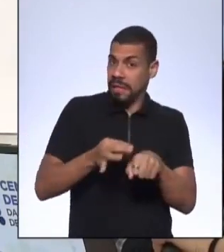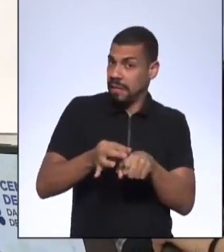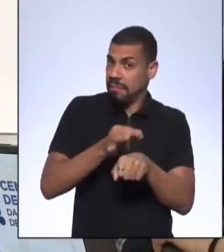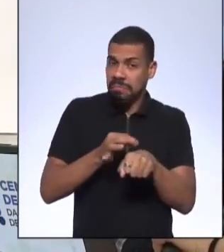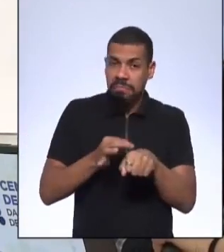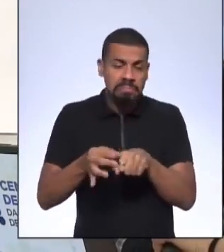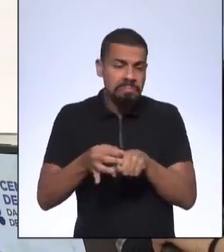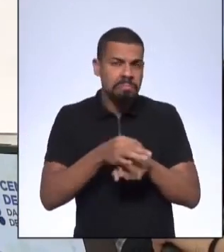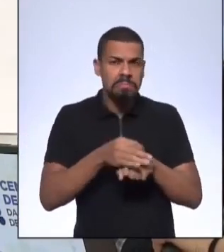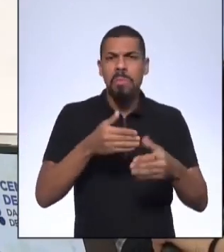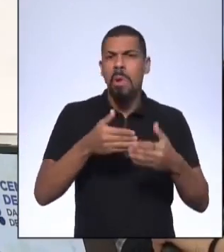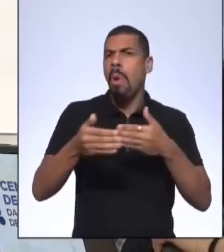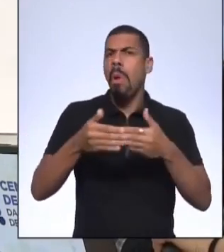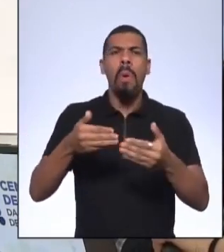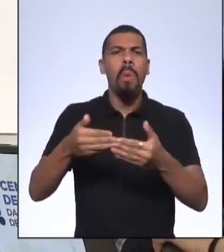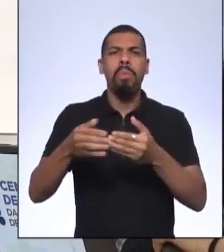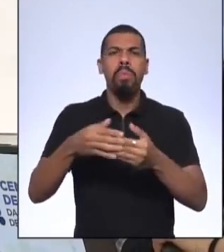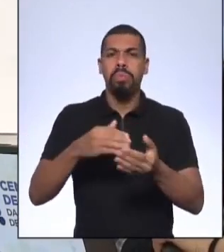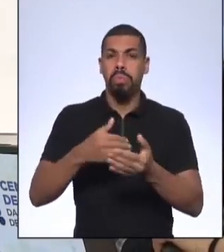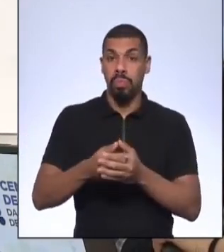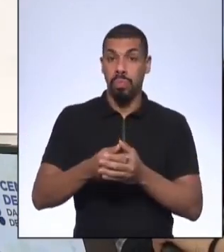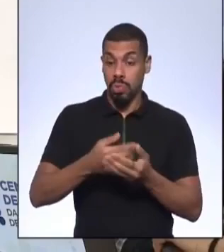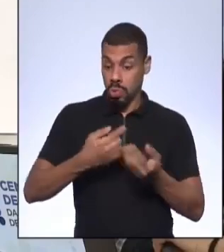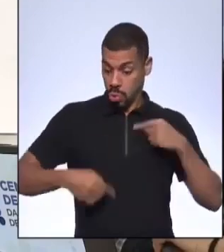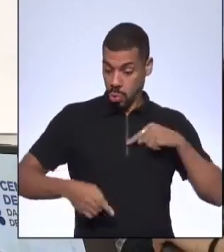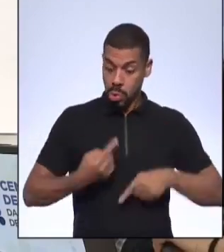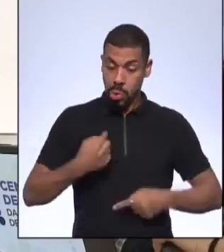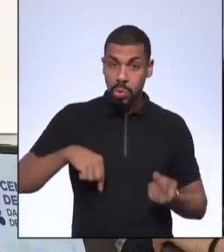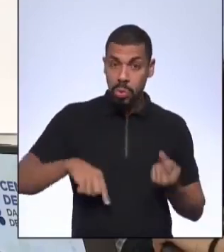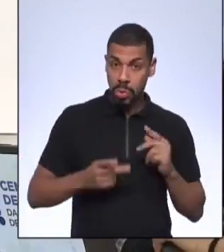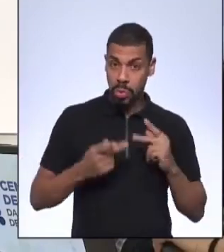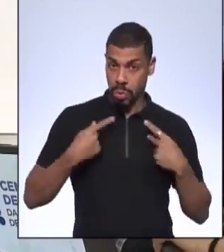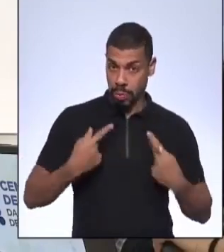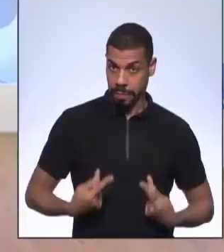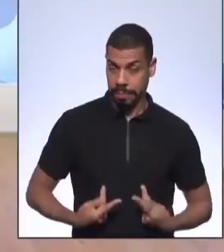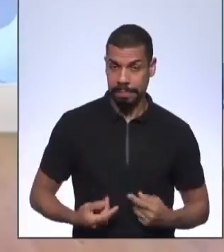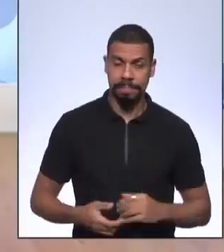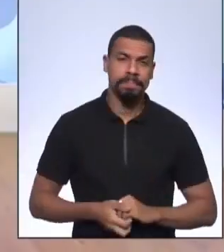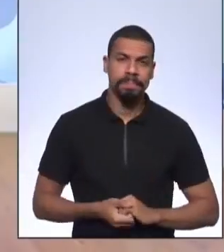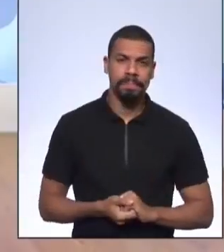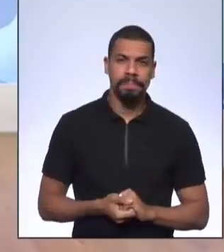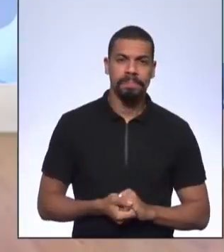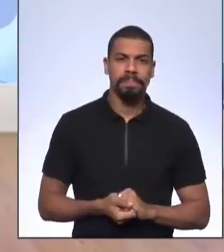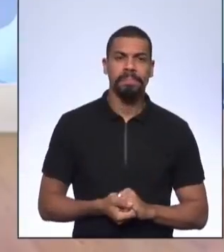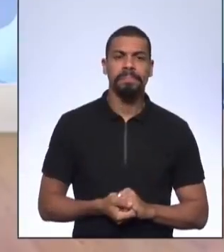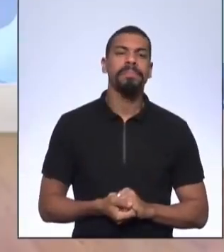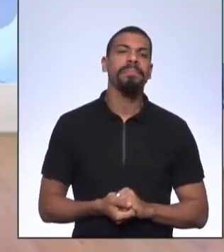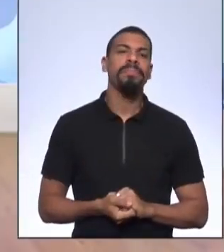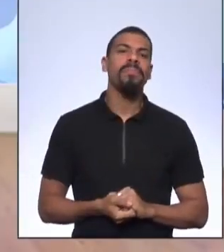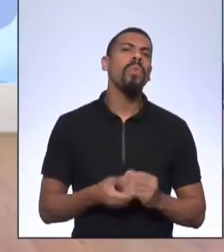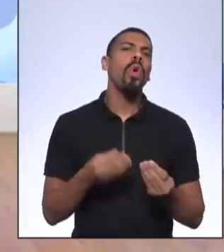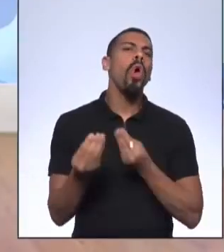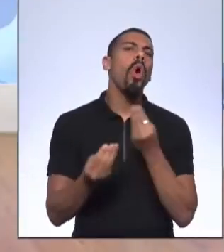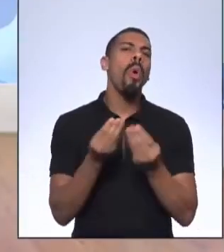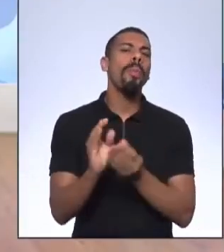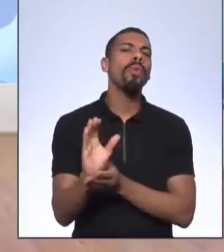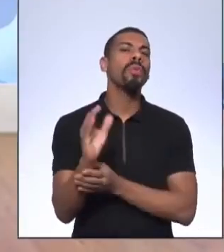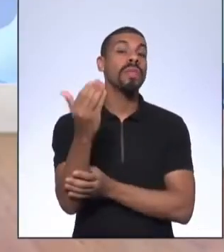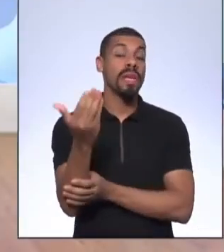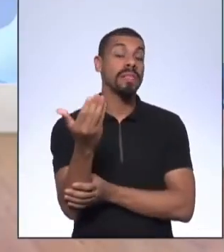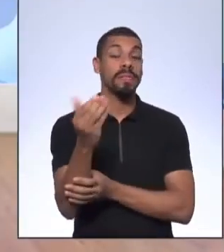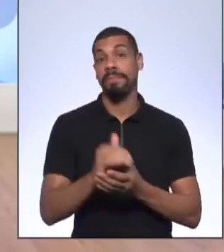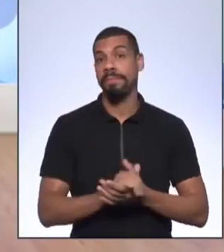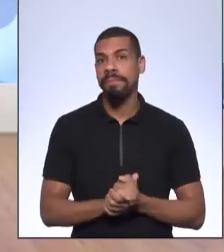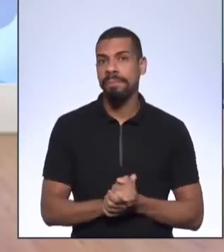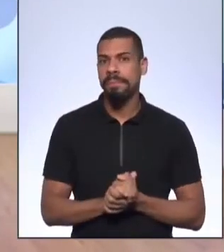a qualquer célula do nosso organismo. Ok? Então vamos lá. Tá? Como que isso ocorre? Né,